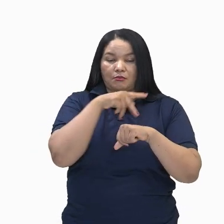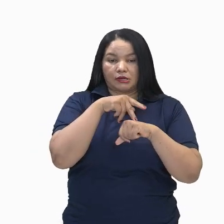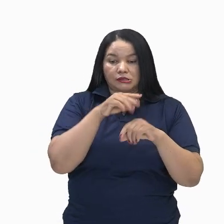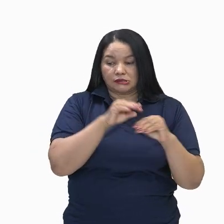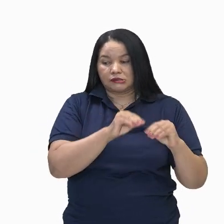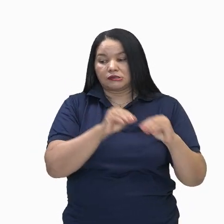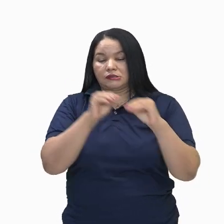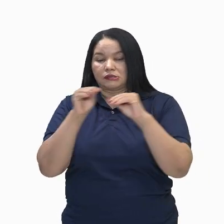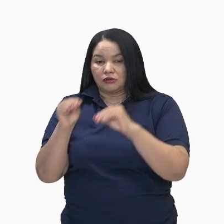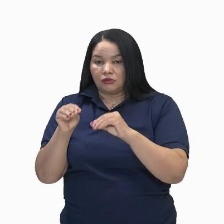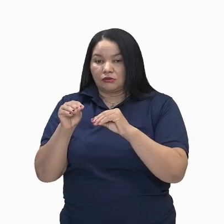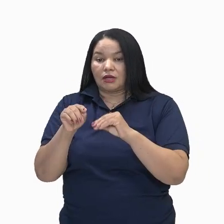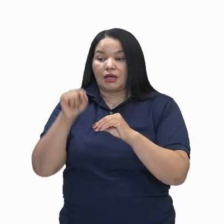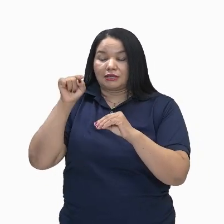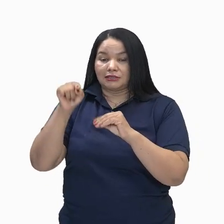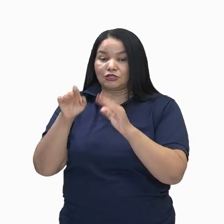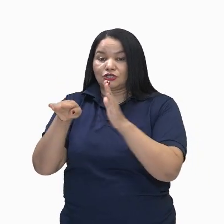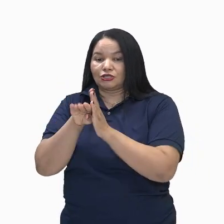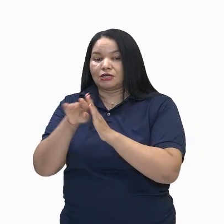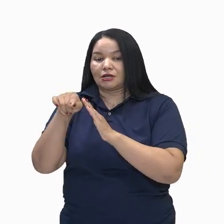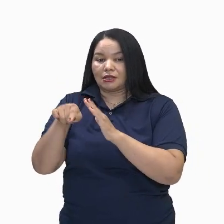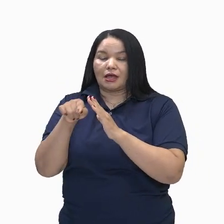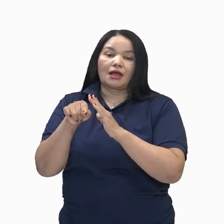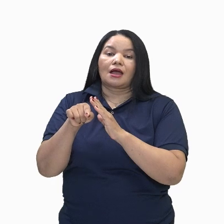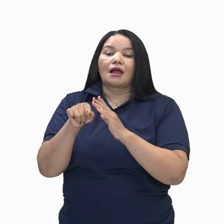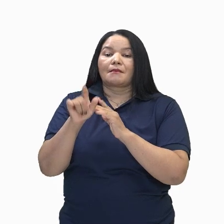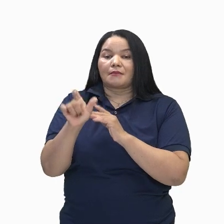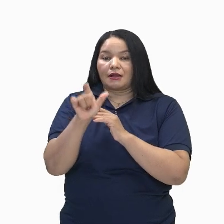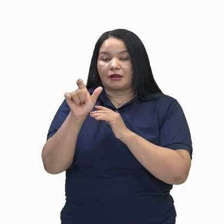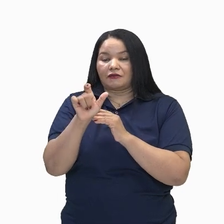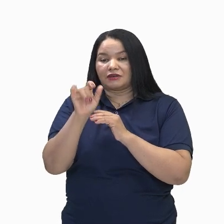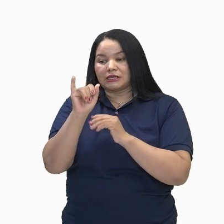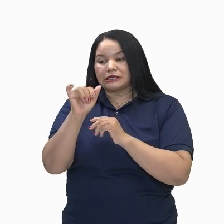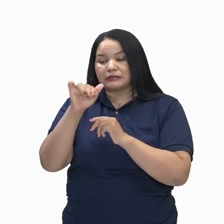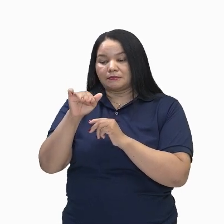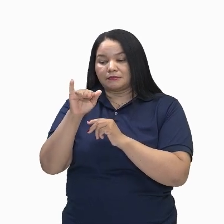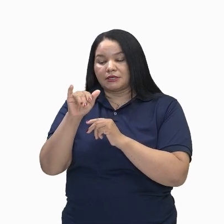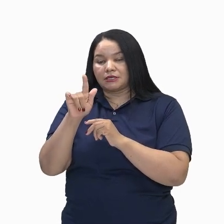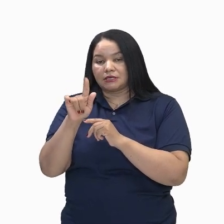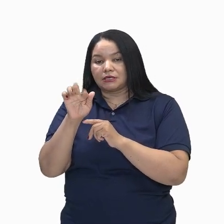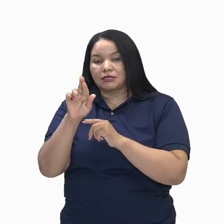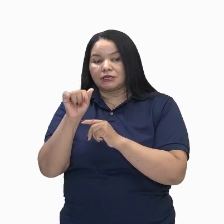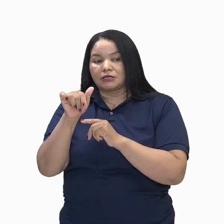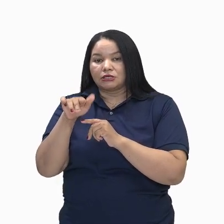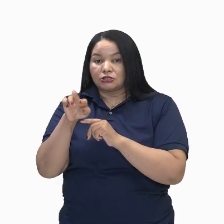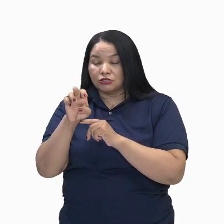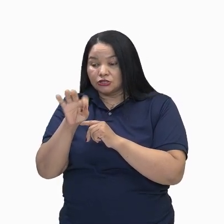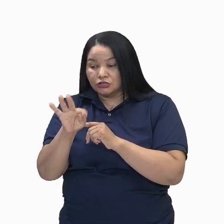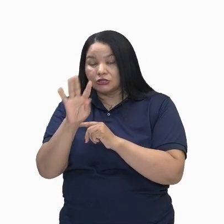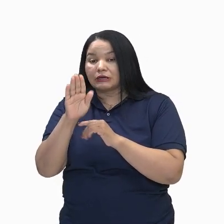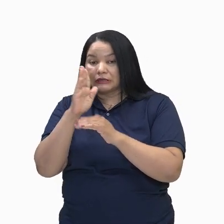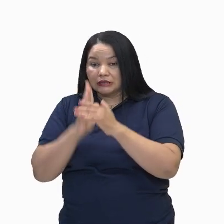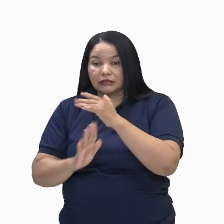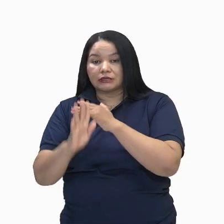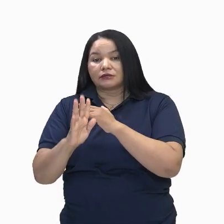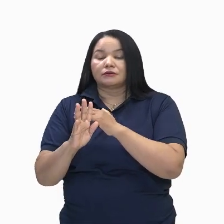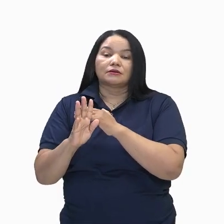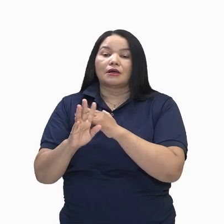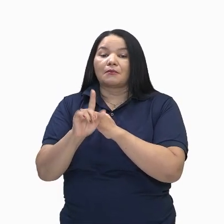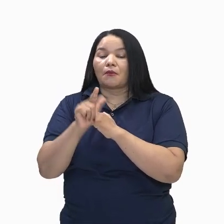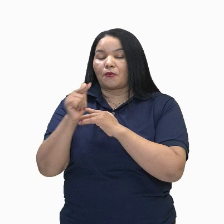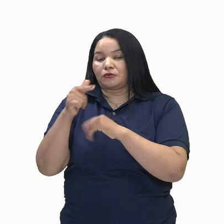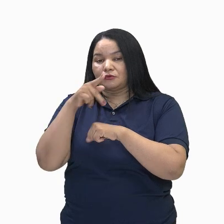se tornando imigrante, né? Quando chega em outro país que já não é mais o seu de origem, de